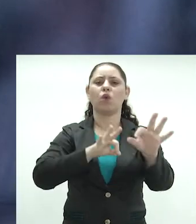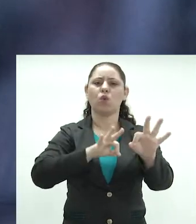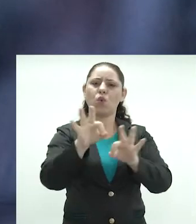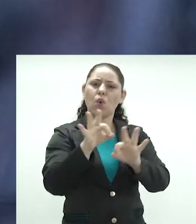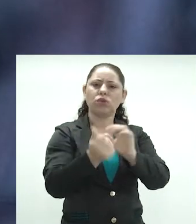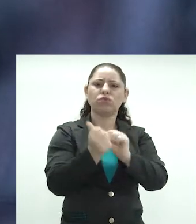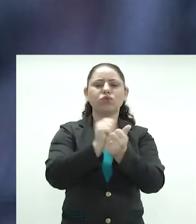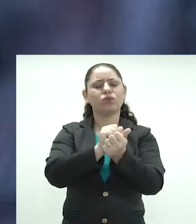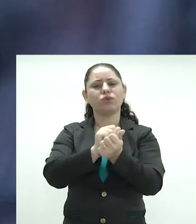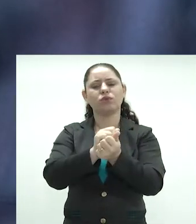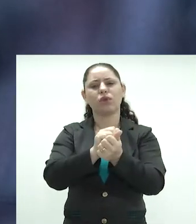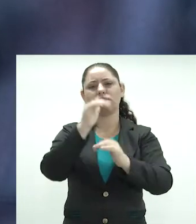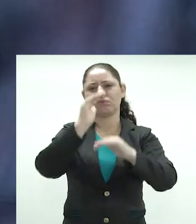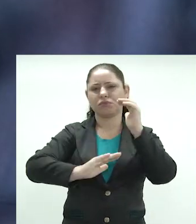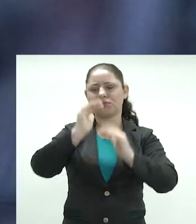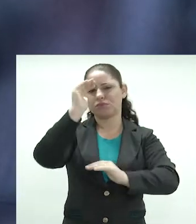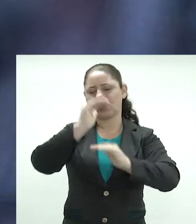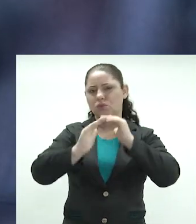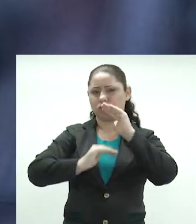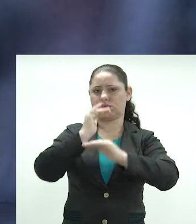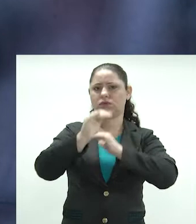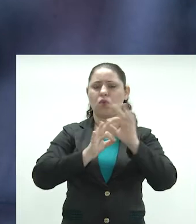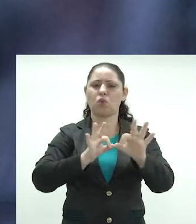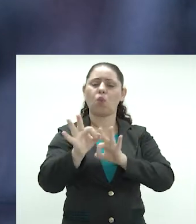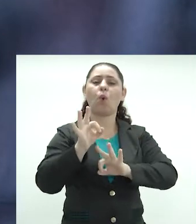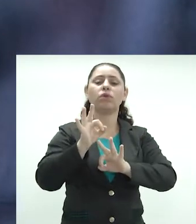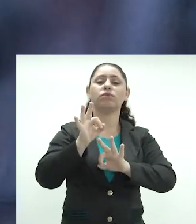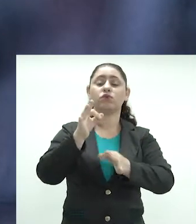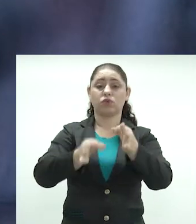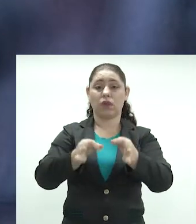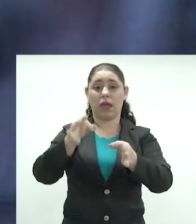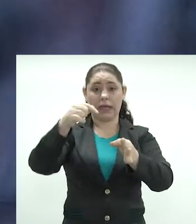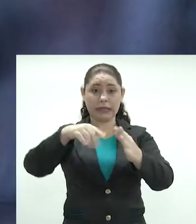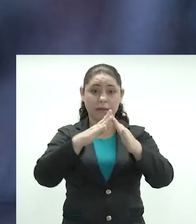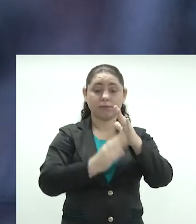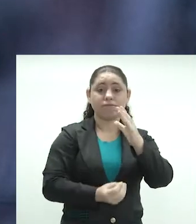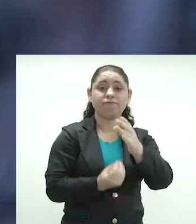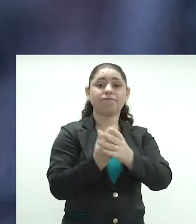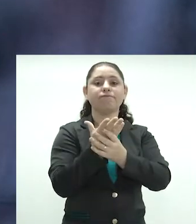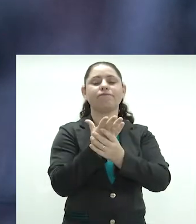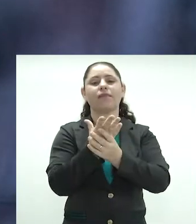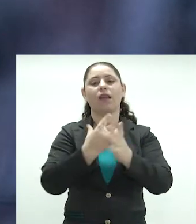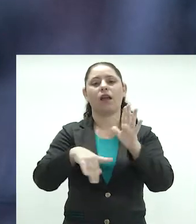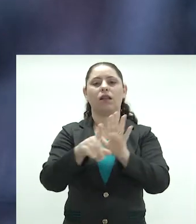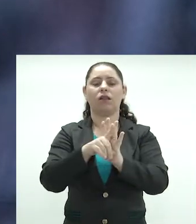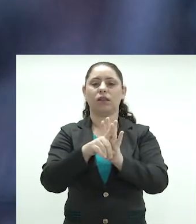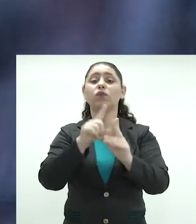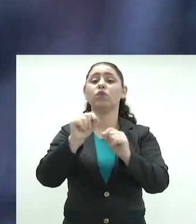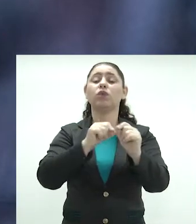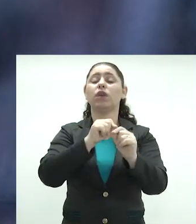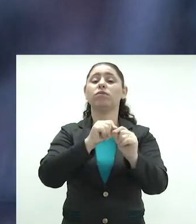Legislativa, é protagonista na elaboração, no desenvolvimento, também no aprimoramento do nosso ordenamento jurídico, né? É na Casa de Leis que